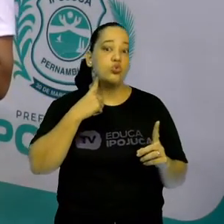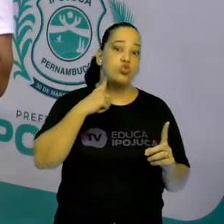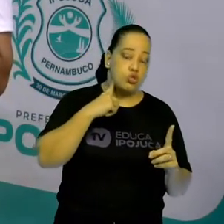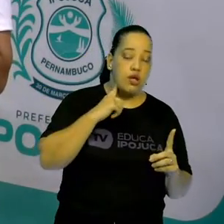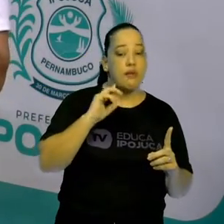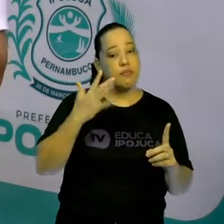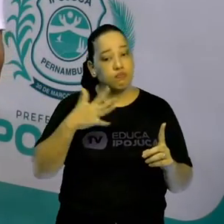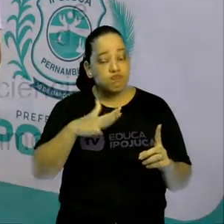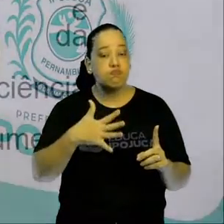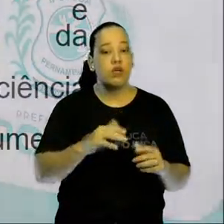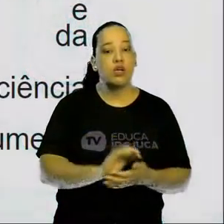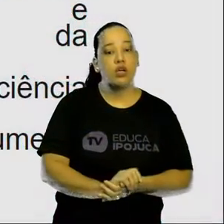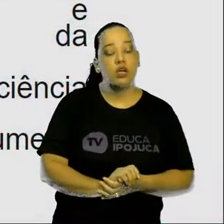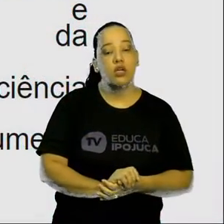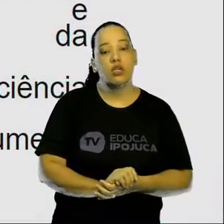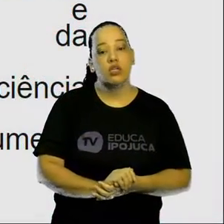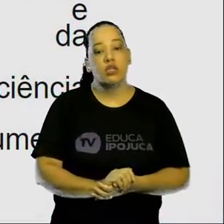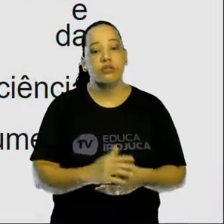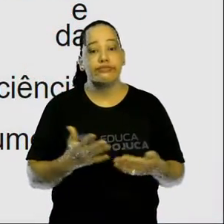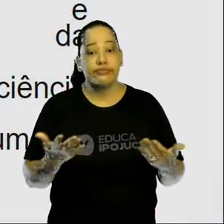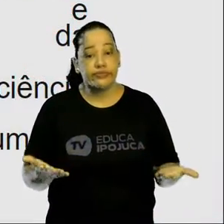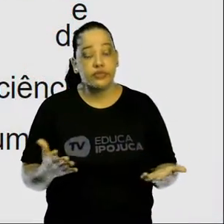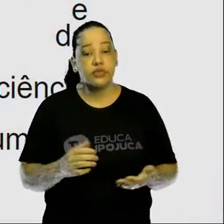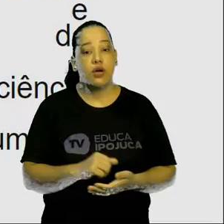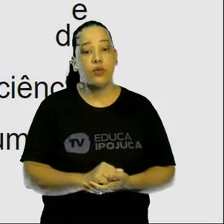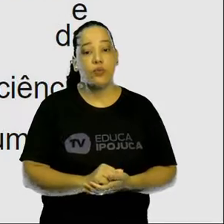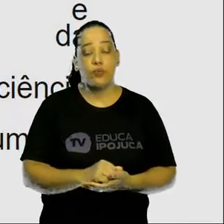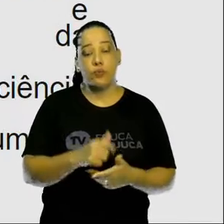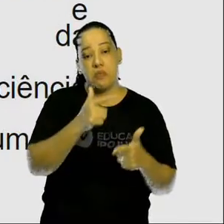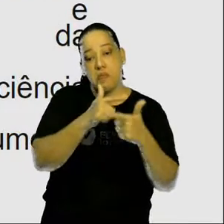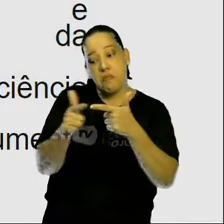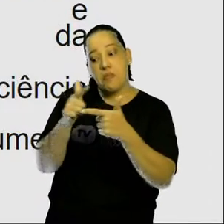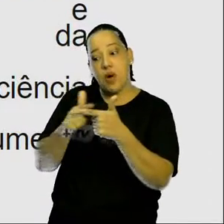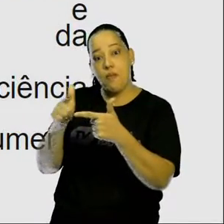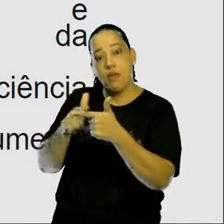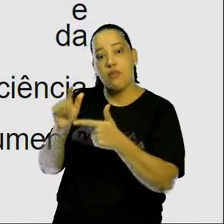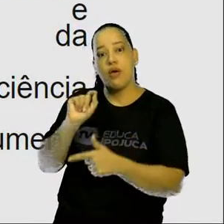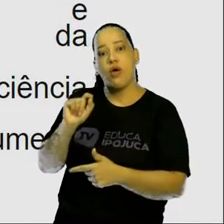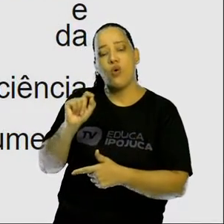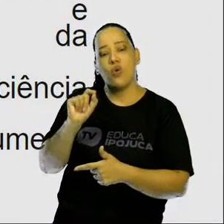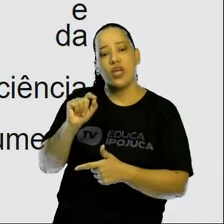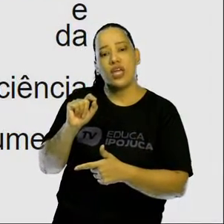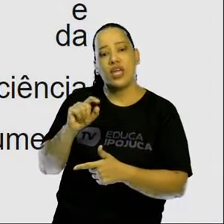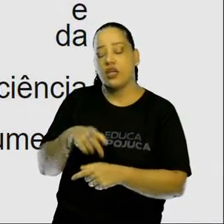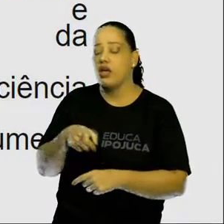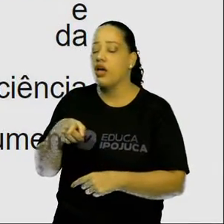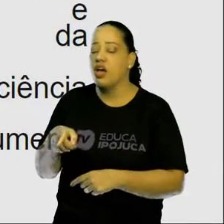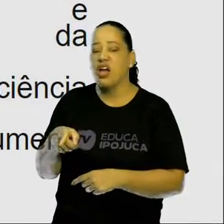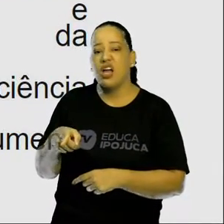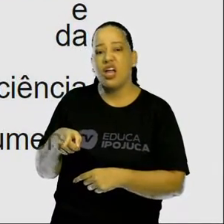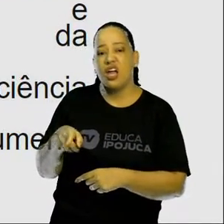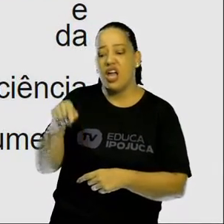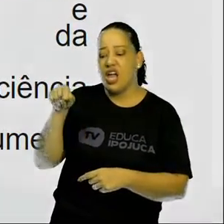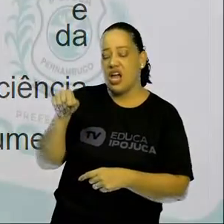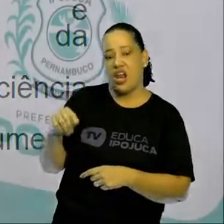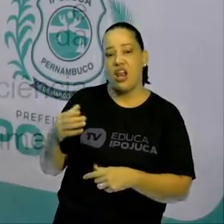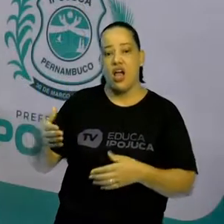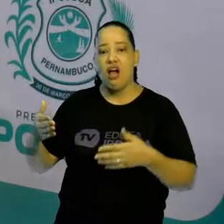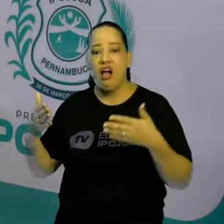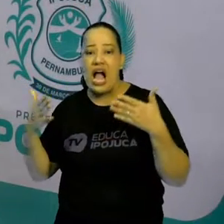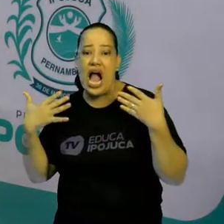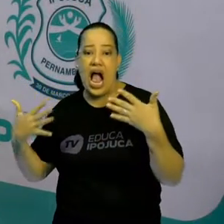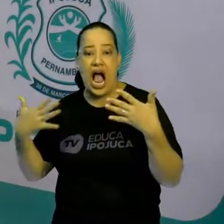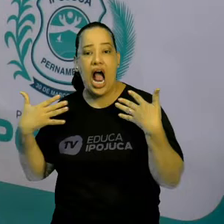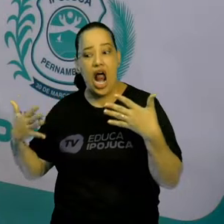desvantagens? Ela possui menor poder calorífico. O que é isso, professor? Calorífico. Ela